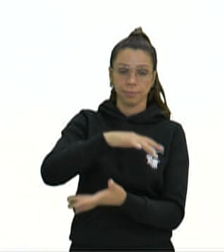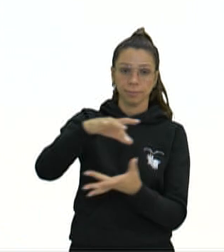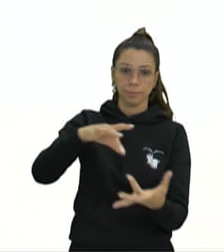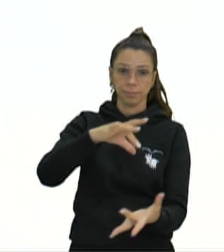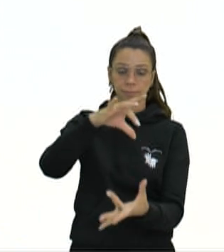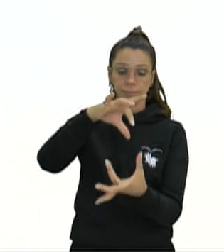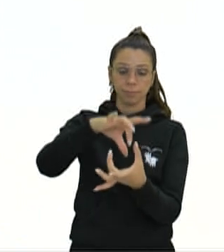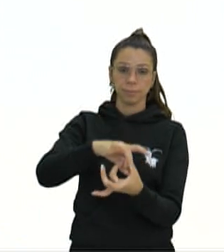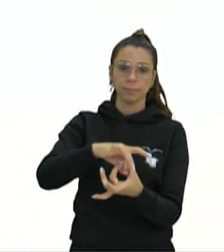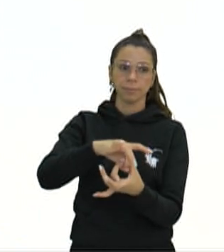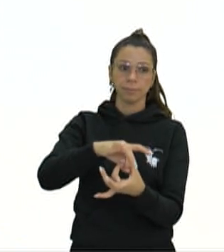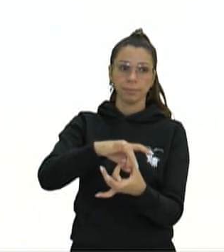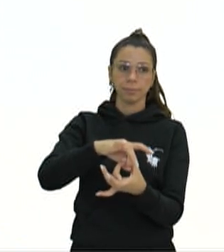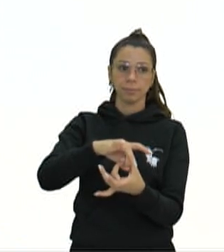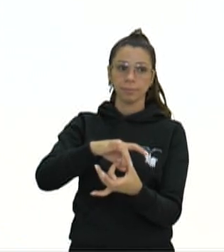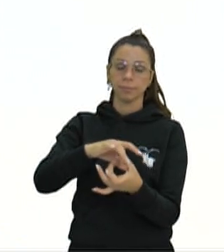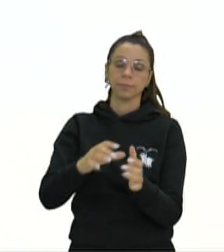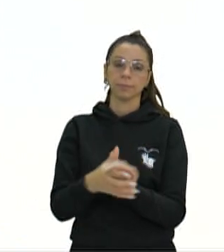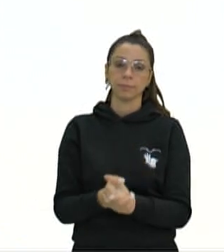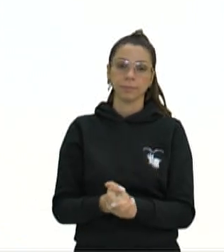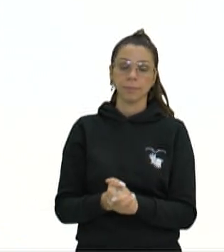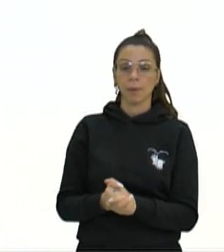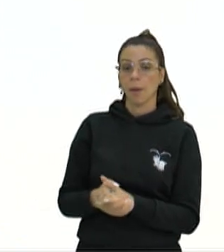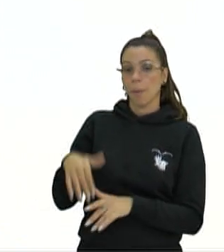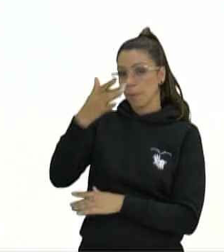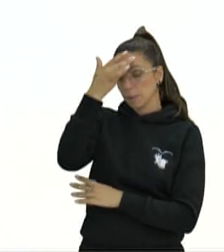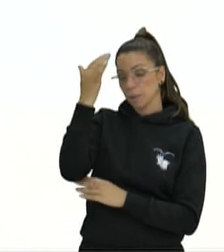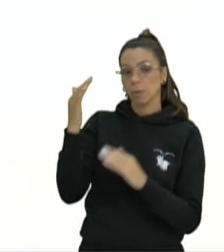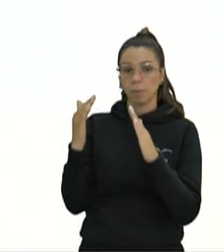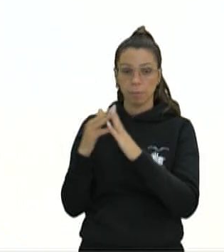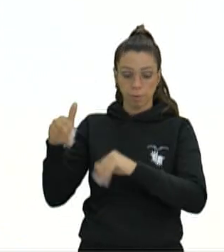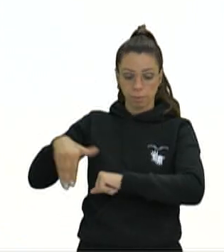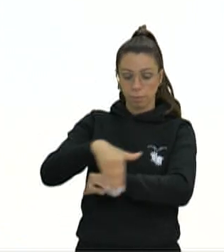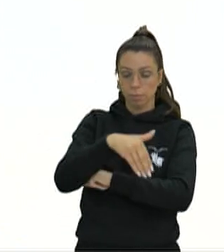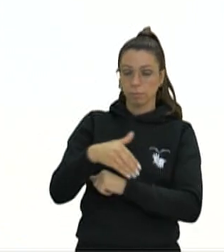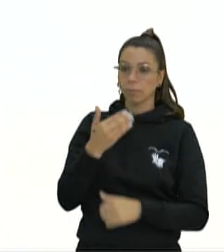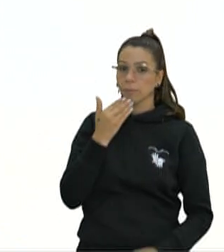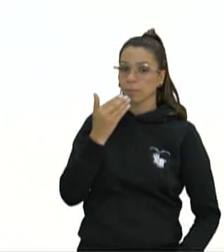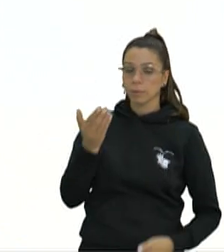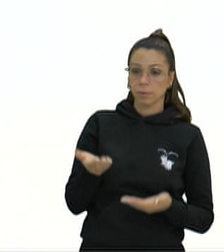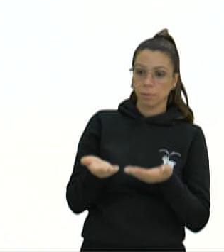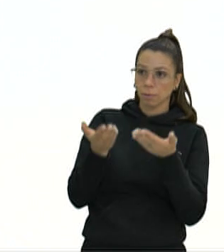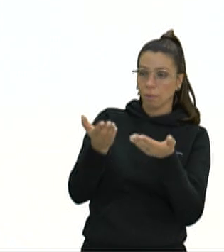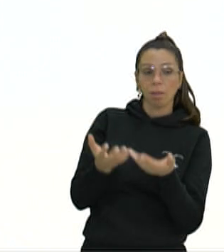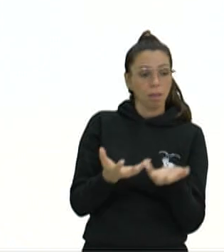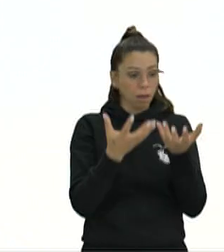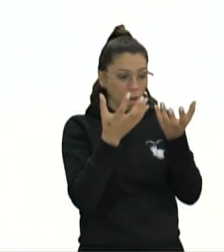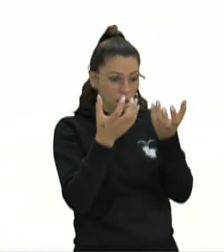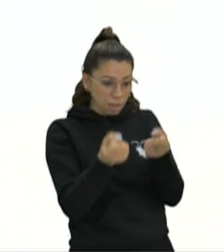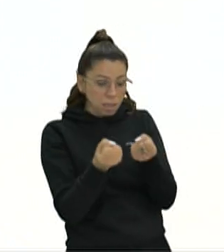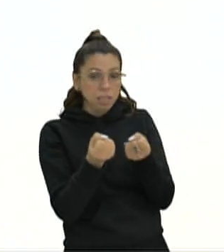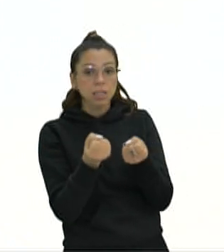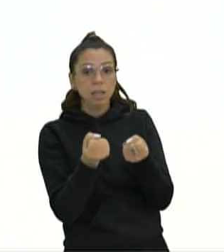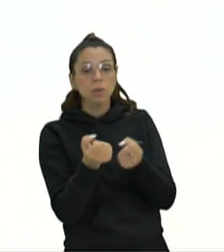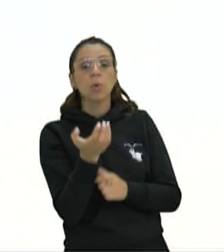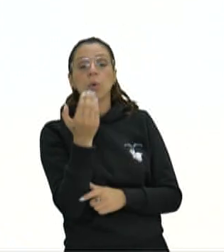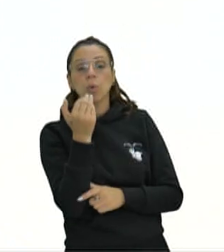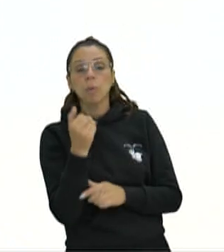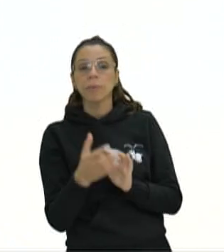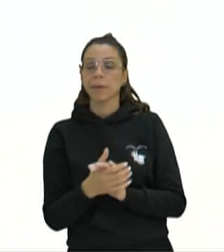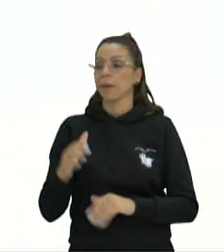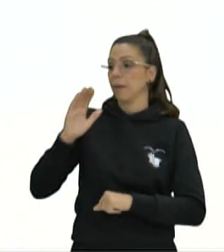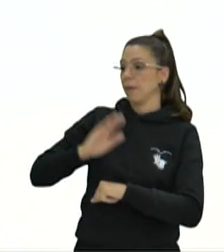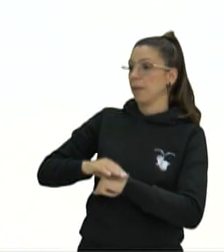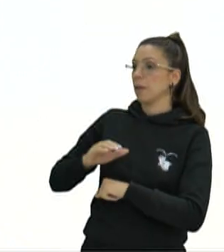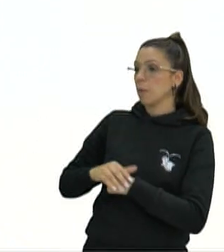globalização, as pessoas em situação de rua ali pedintes, um aceita comida e o outro aceita euro, dólar, iene,